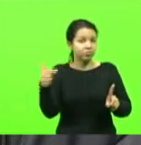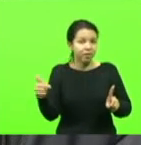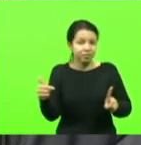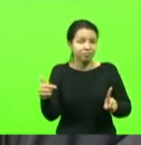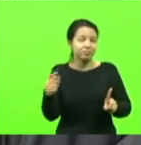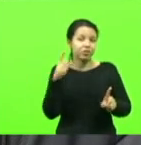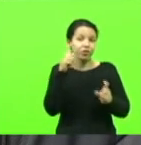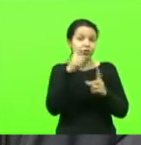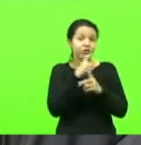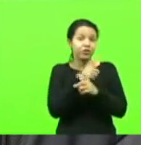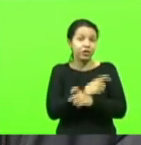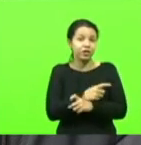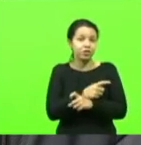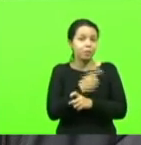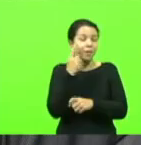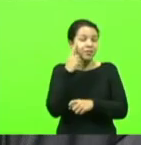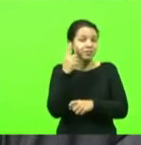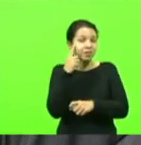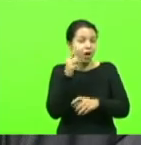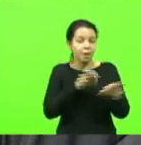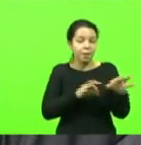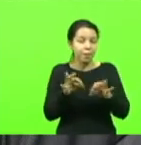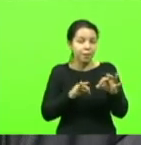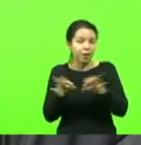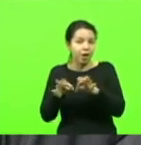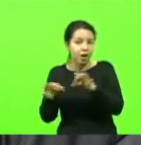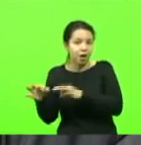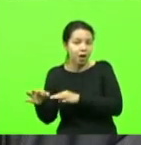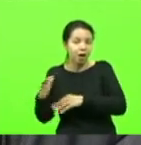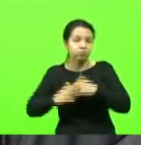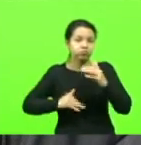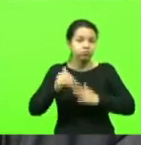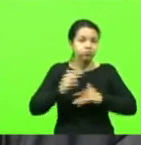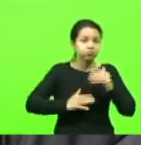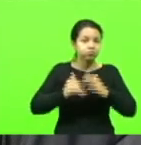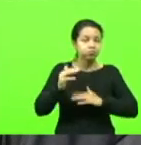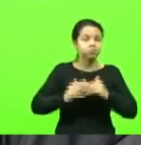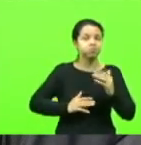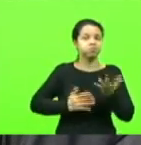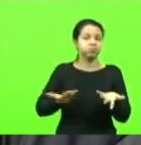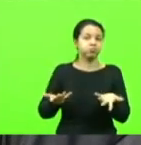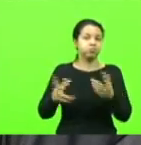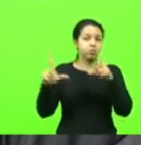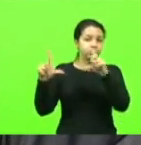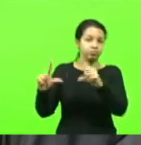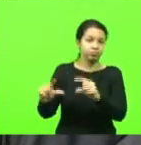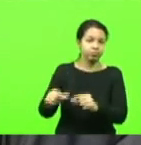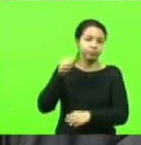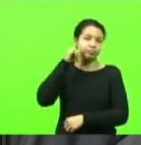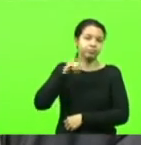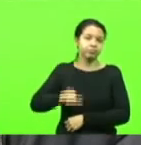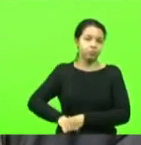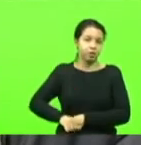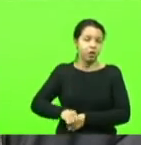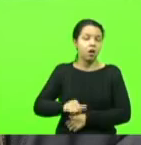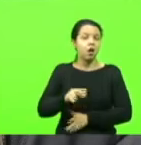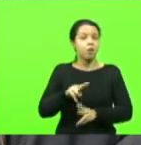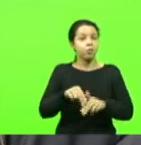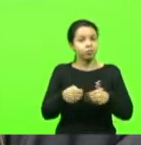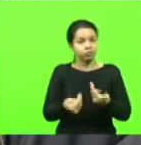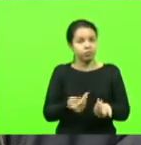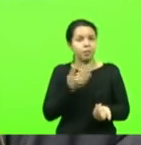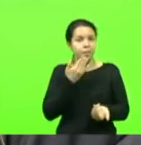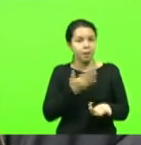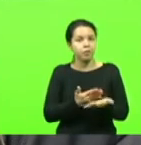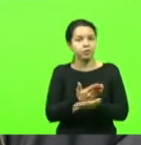difícil pensar e construir ações e políticas públicas de prevenção então por isso peça que aprovação do